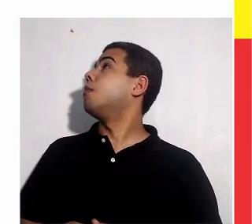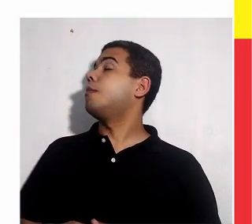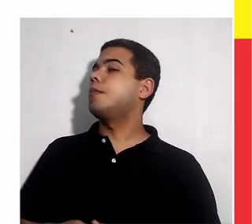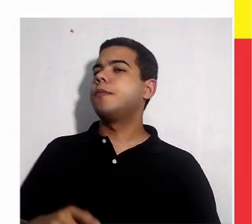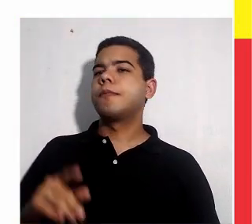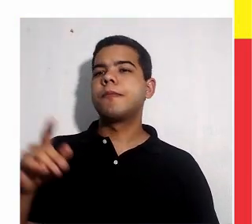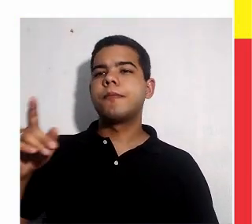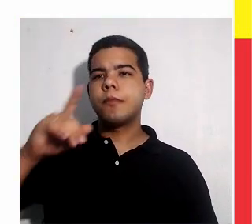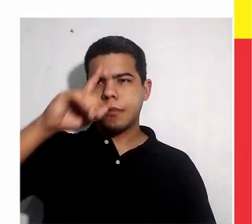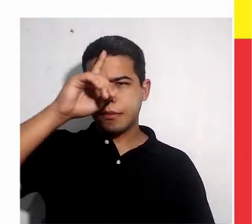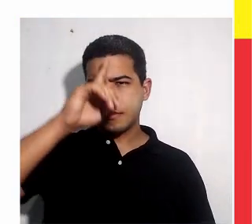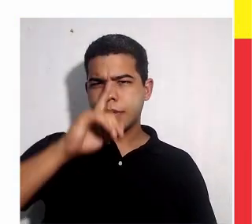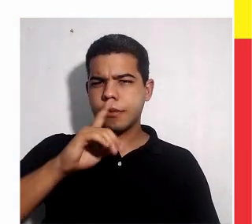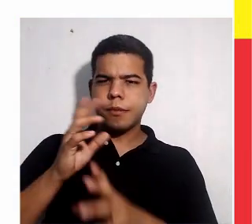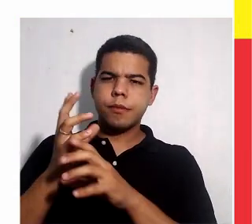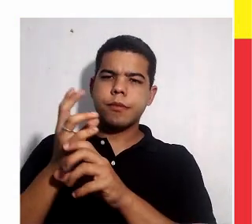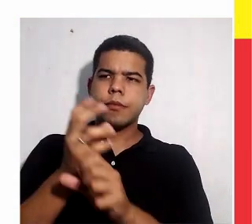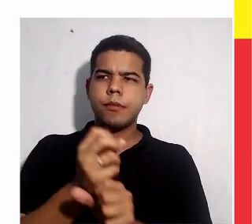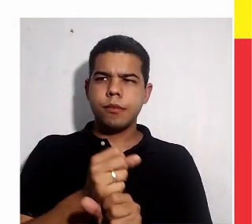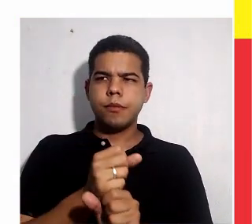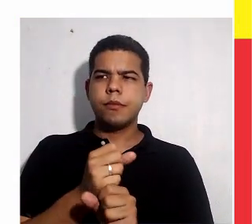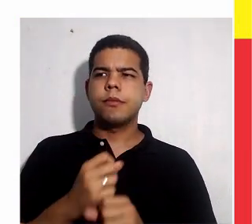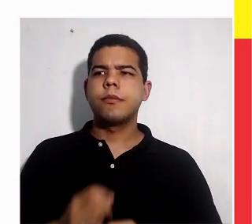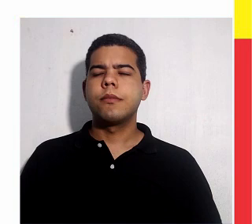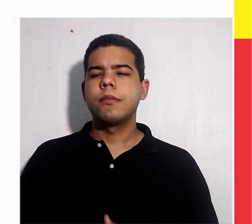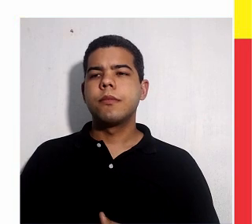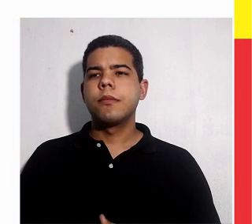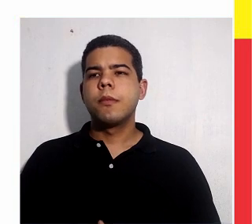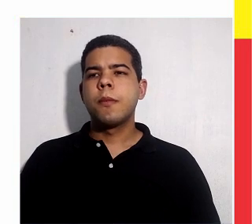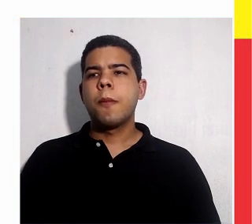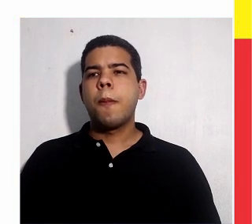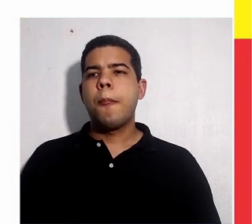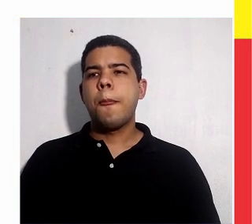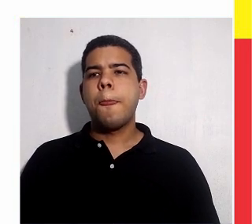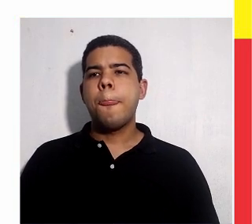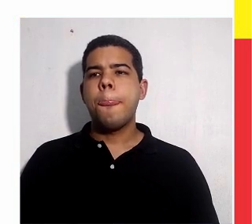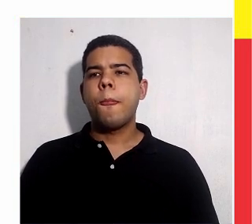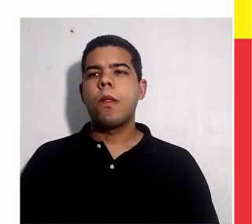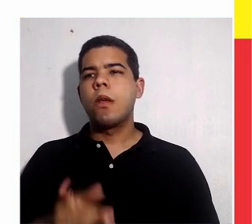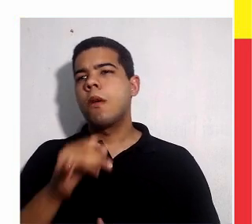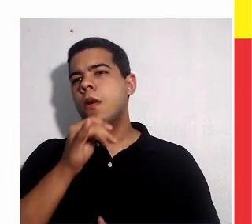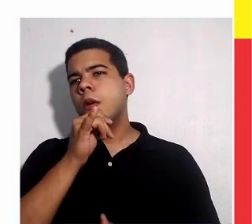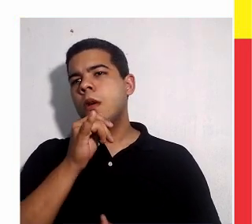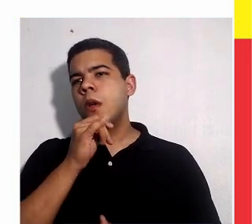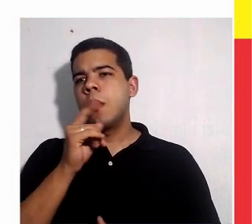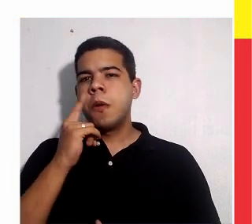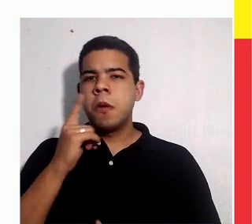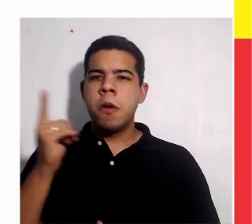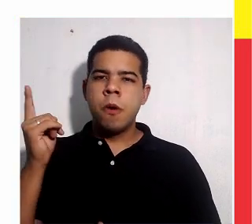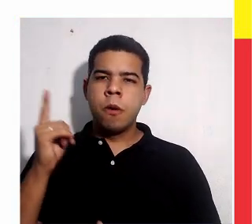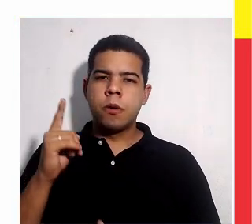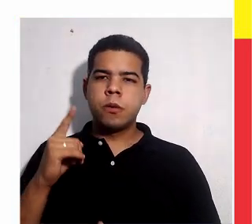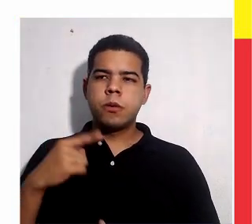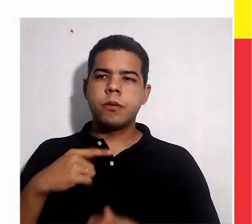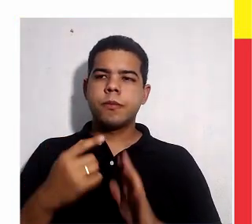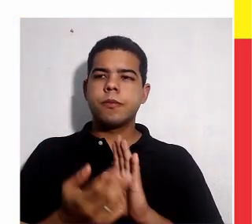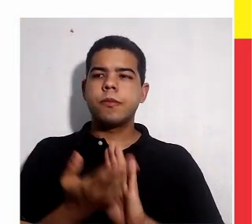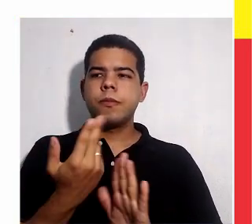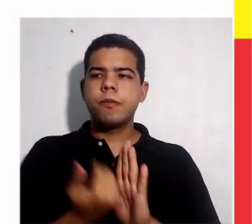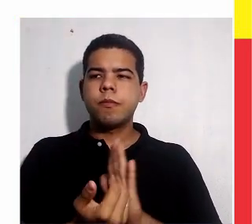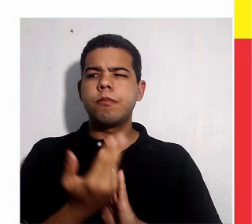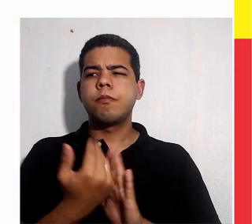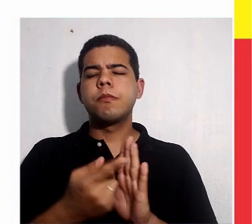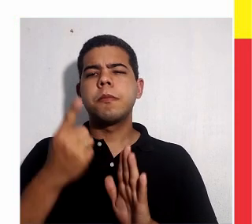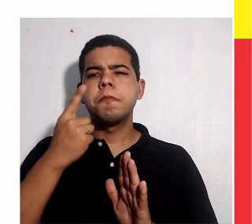Calcule a área da região amarela na figura abaixo, né? Vamos supor que você está com essa figura aí